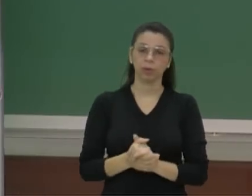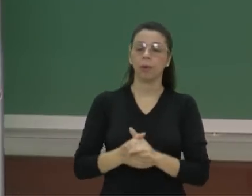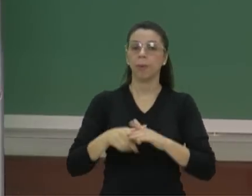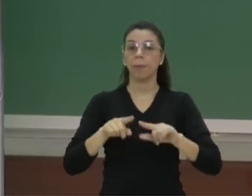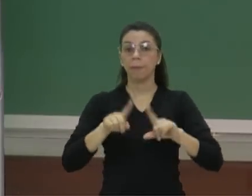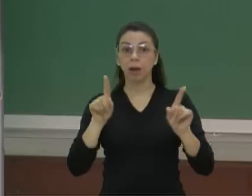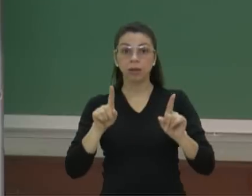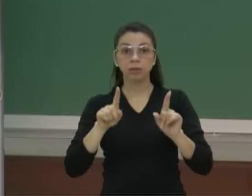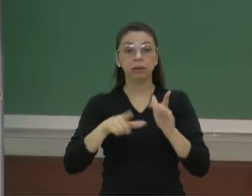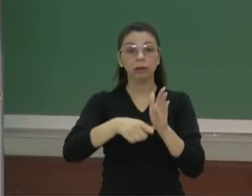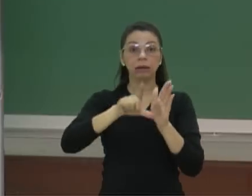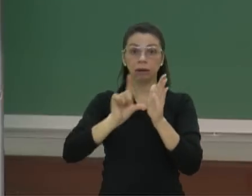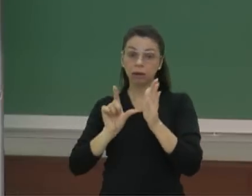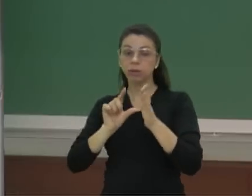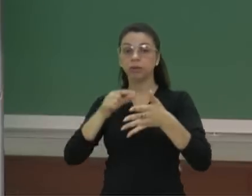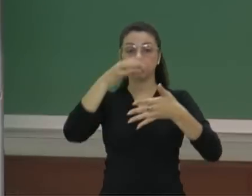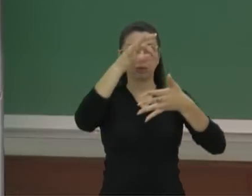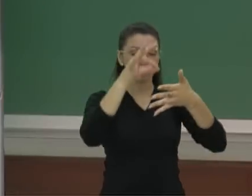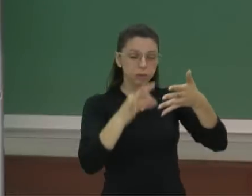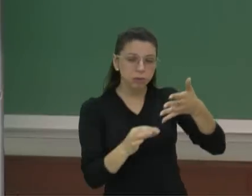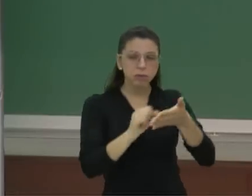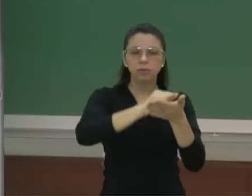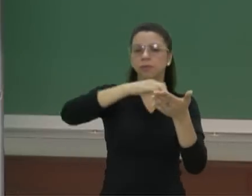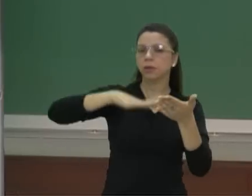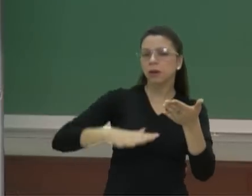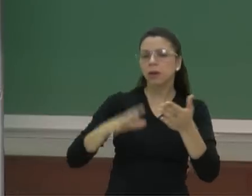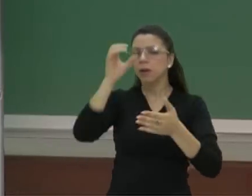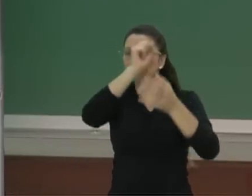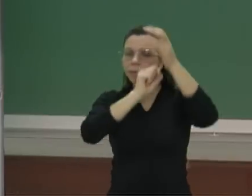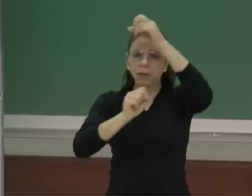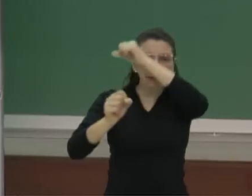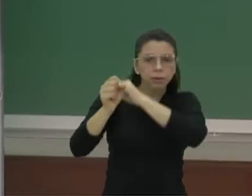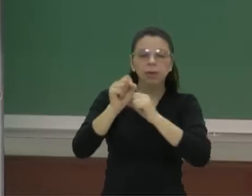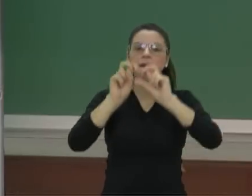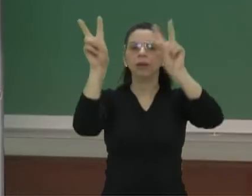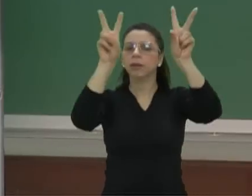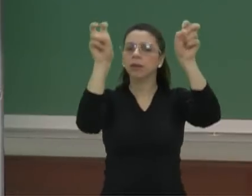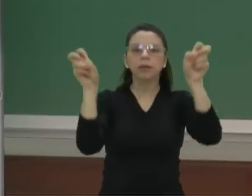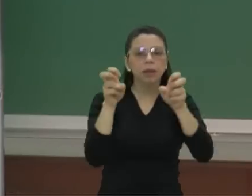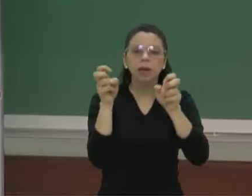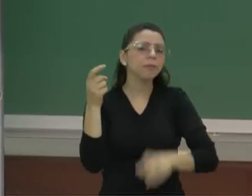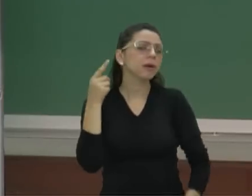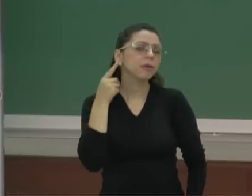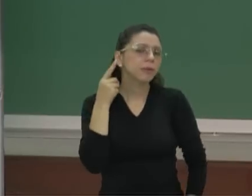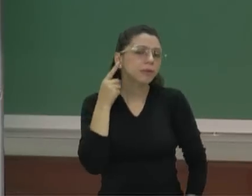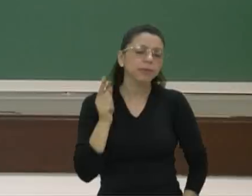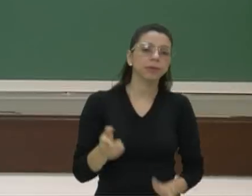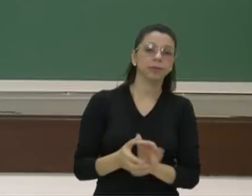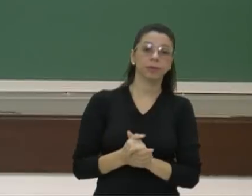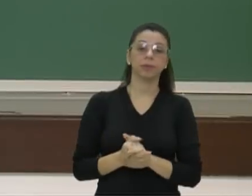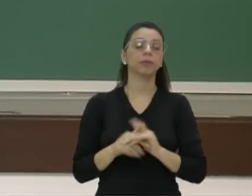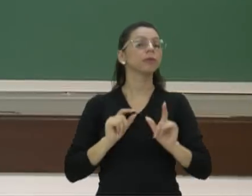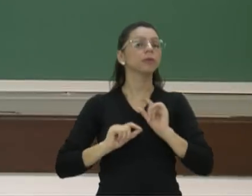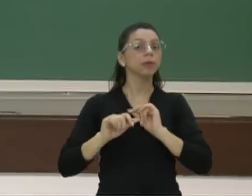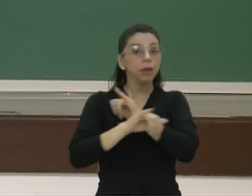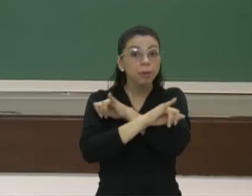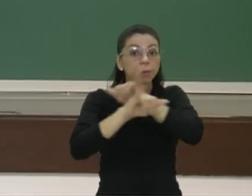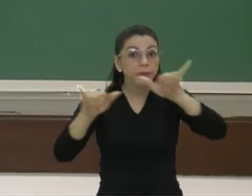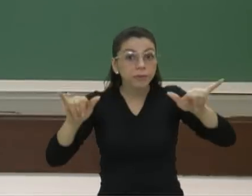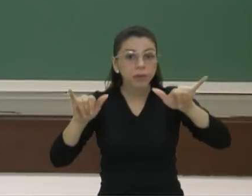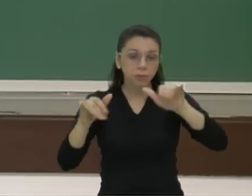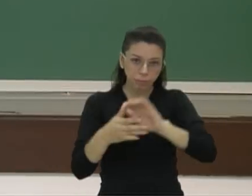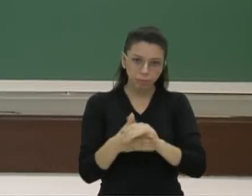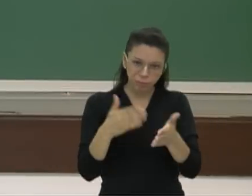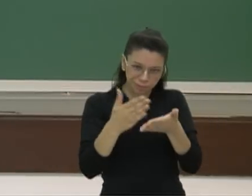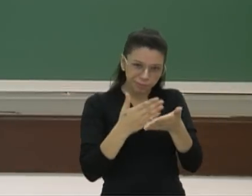exercícios, aprender mais informações relacionadas à audição, vamos para os nossos recadinhos? Então vamos lá. Como que está seu caderno? Está